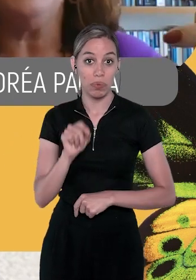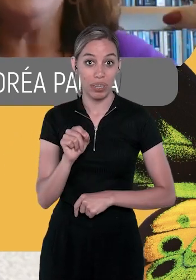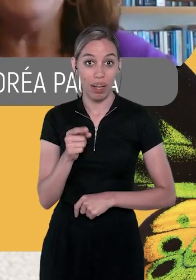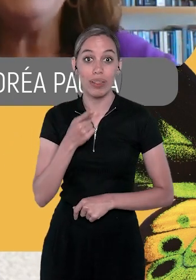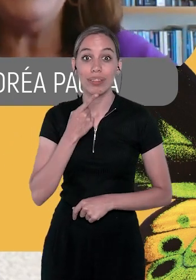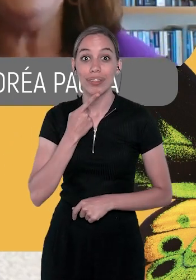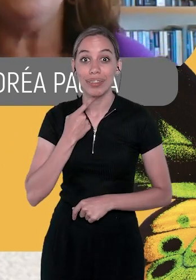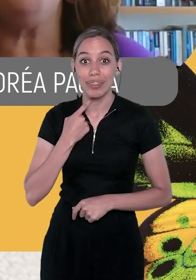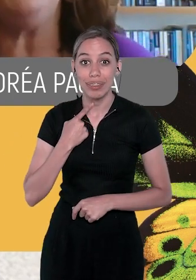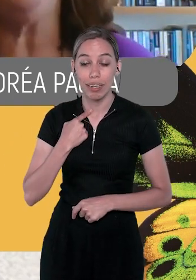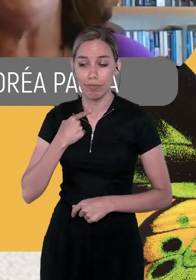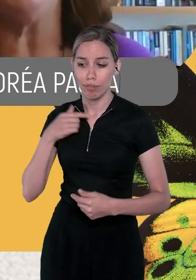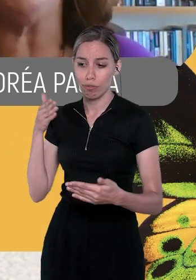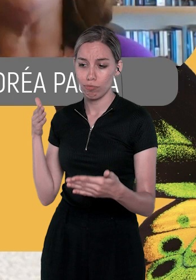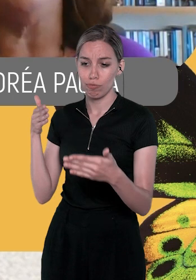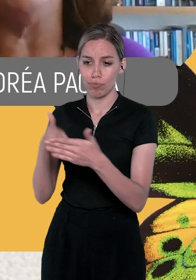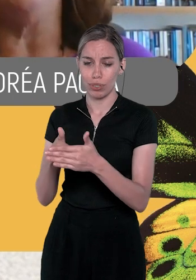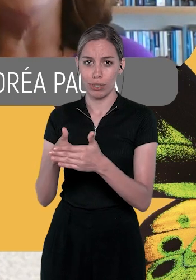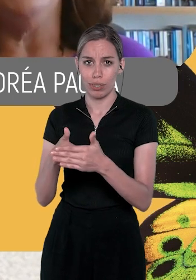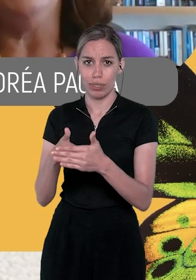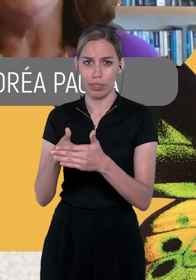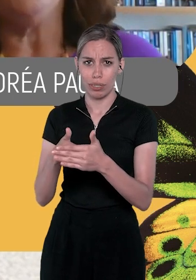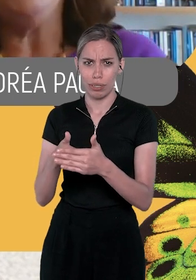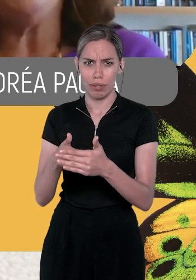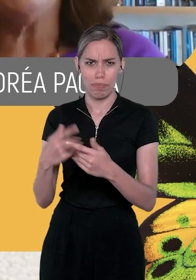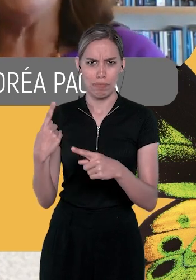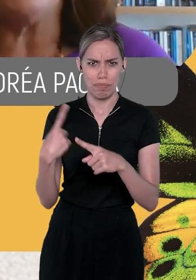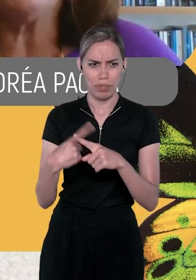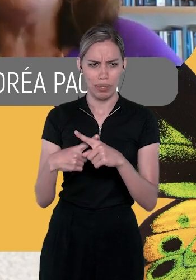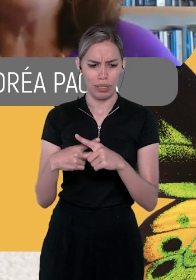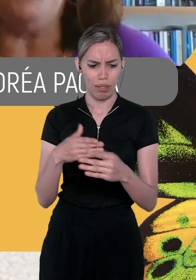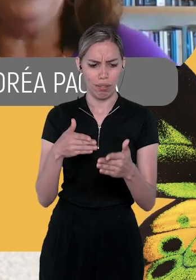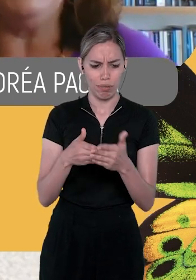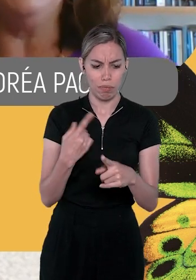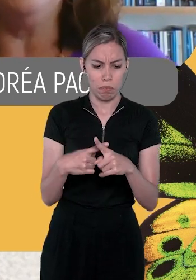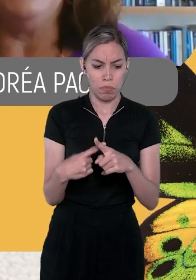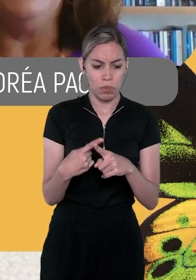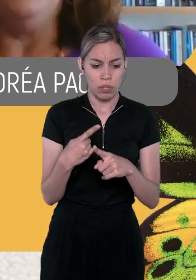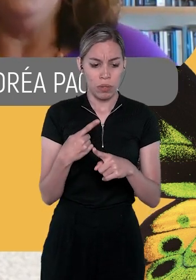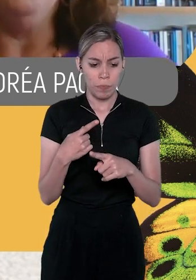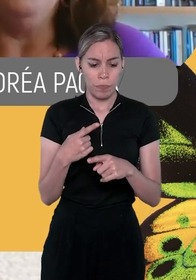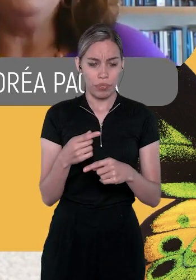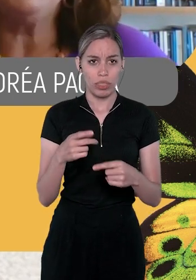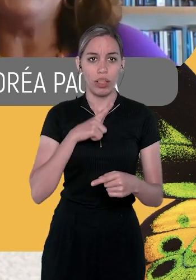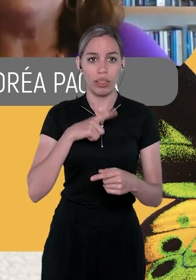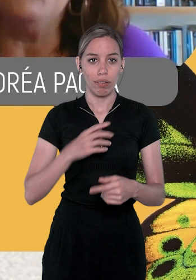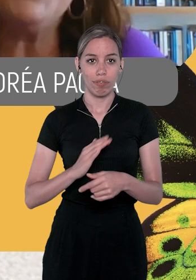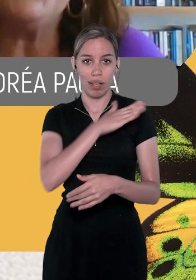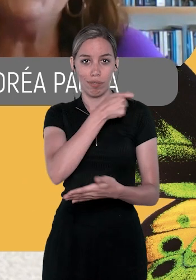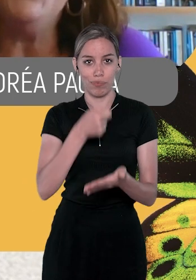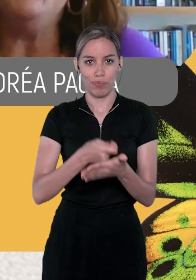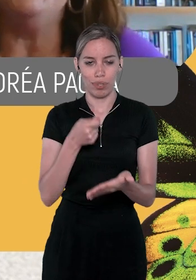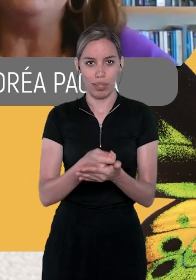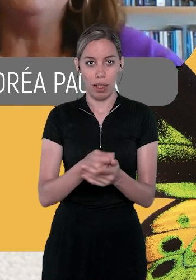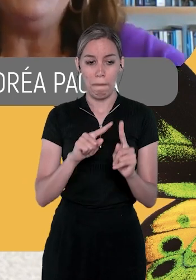transformação interrompido pela ditadura. E quando essa geração volta, o mundo já é